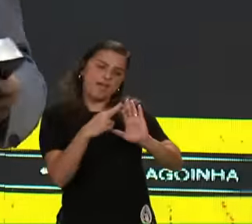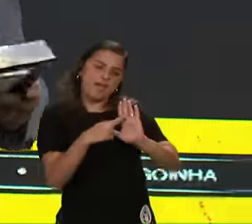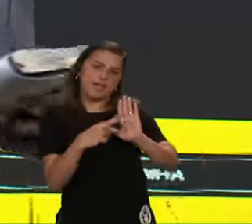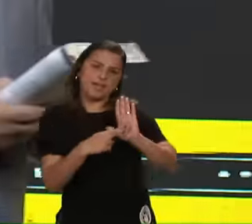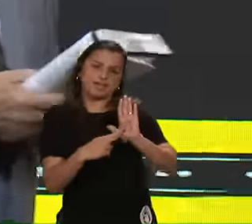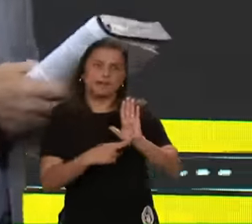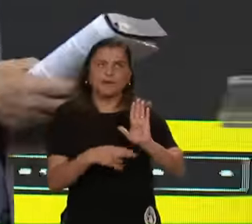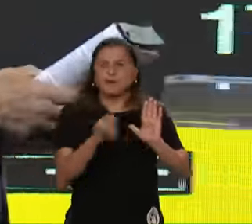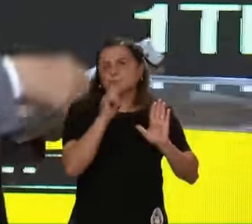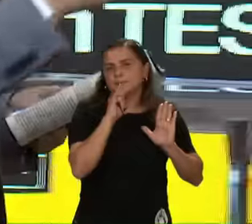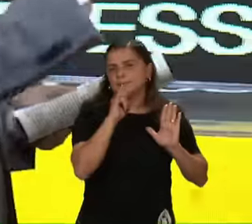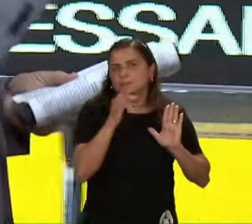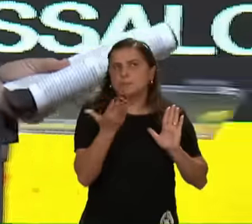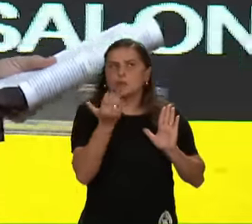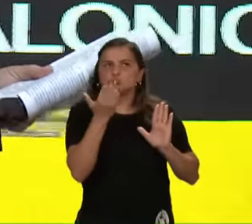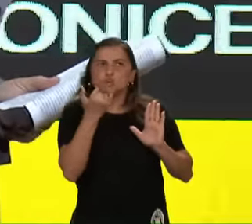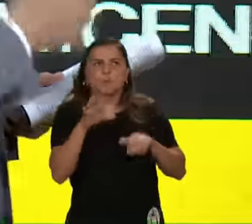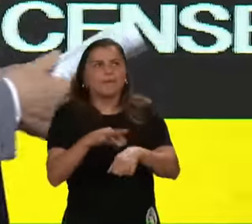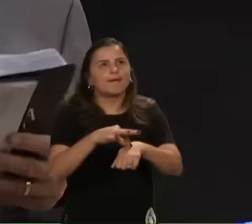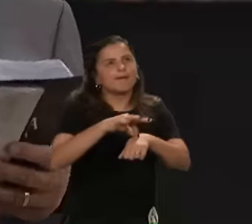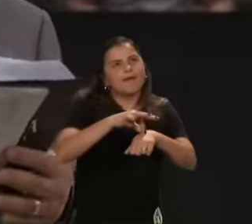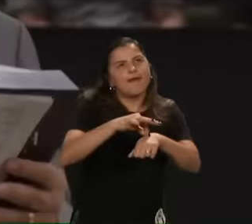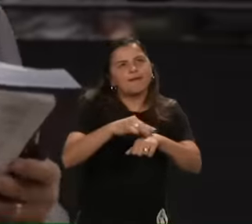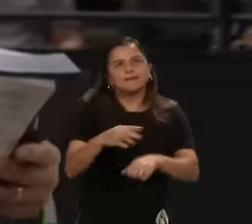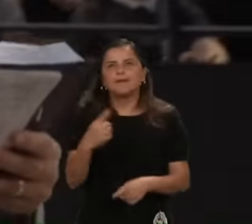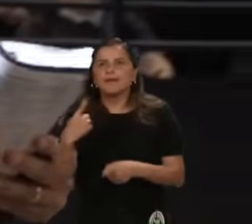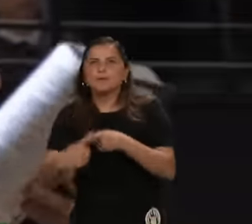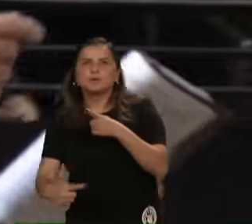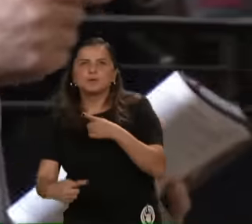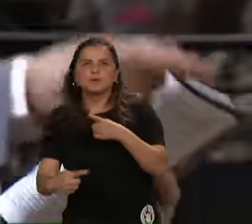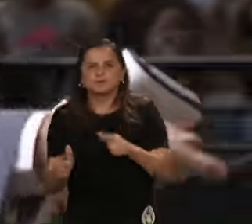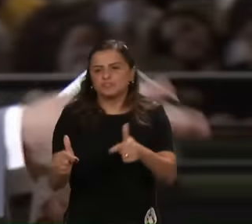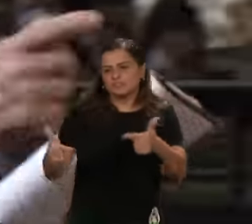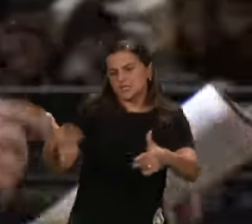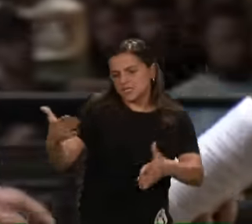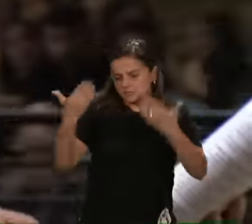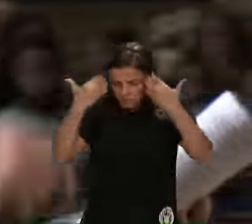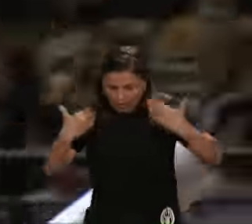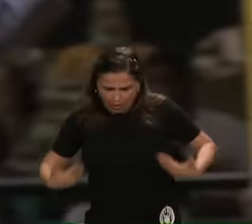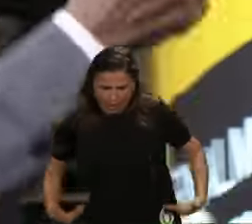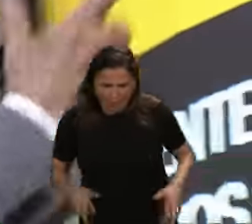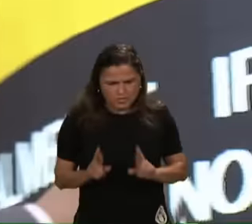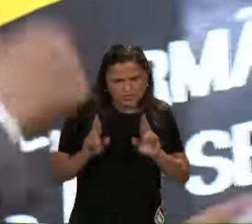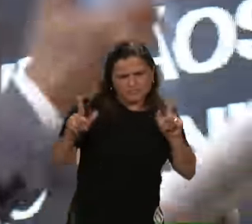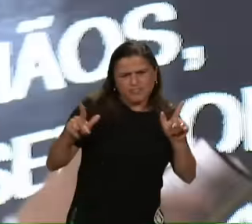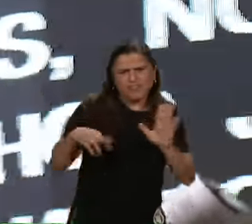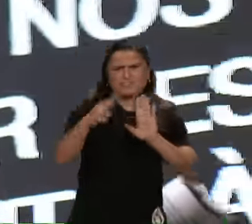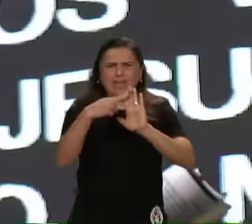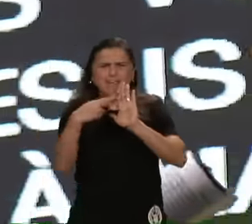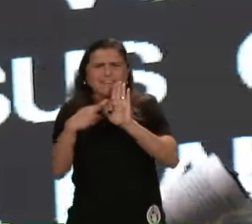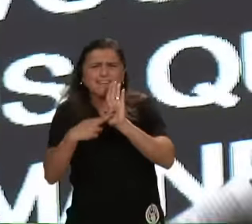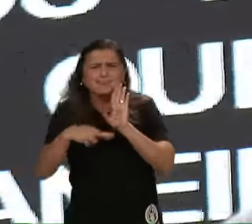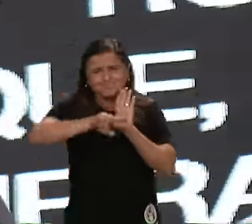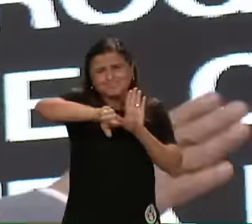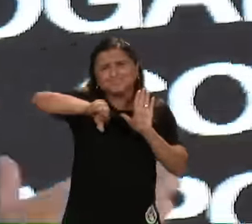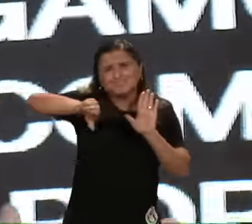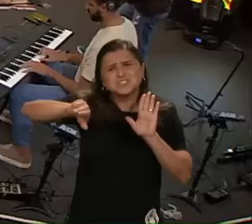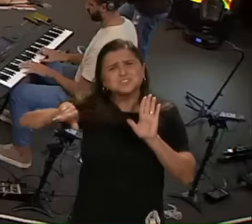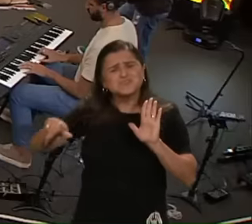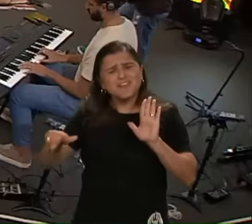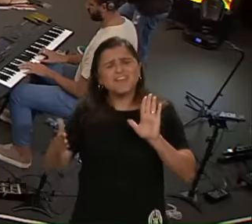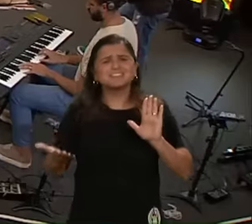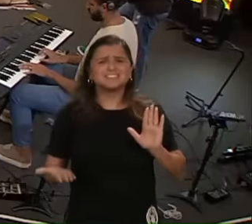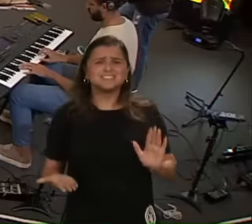pode comer carne de porco, ah, você não pode fazer isso, ah, o seu vestido tem que estar isso, e que é aquilo, aquilo outro,